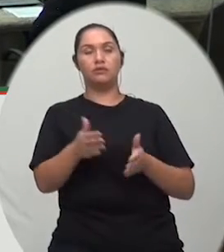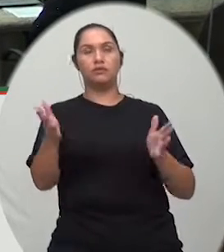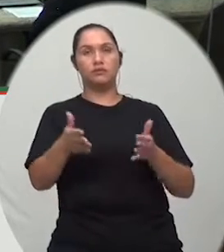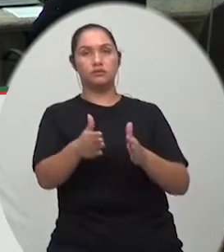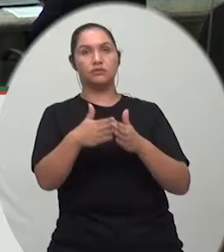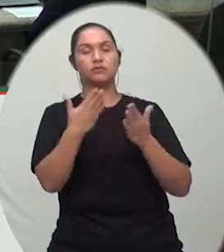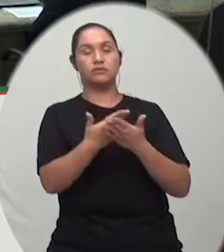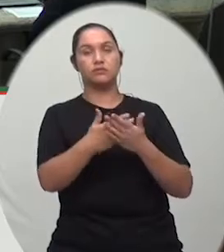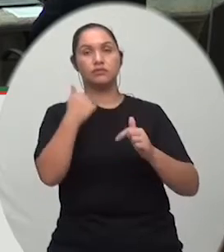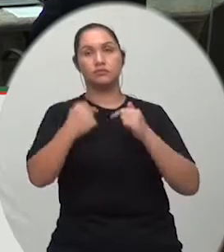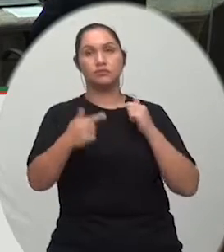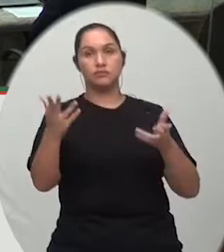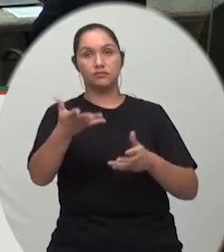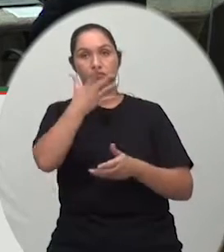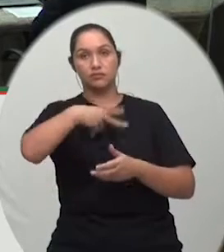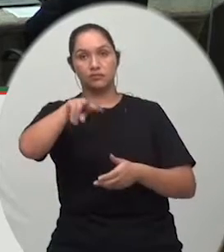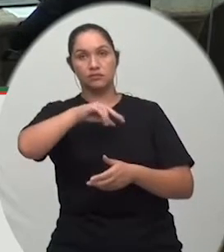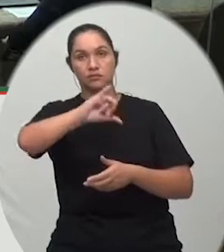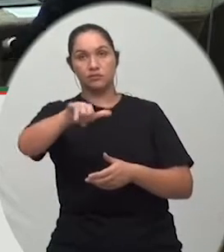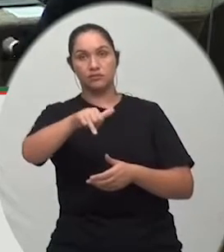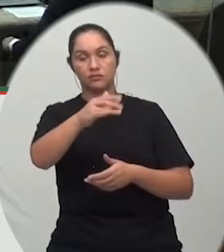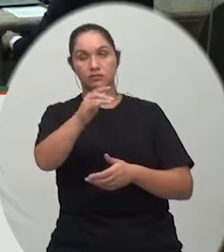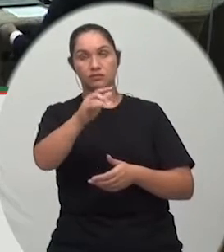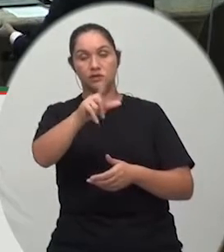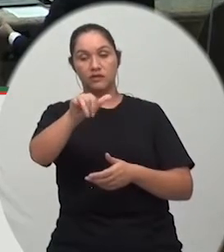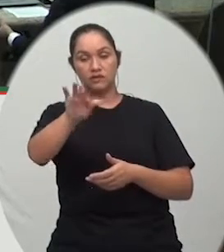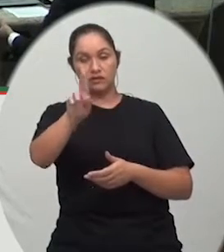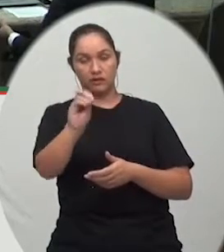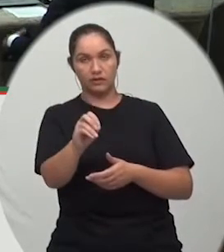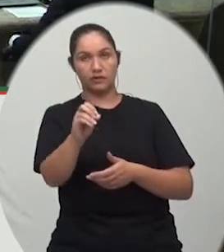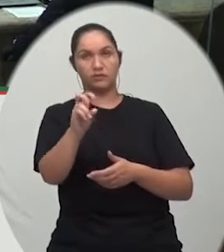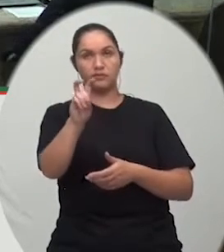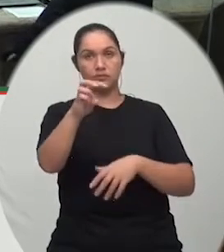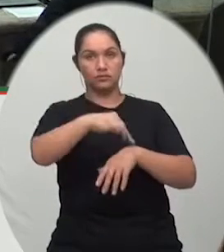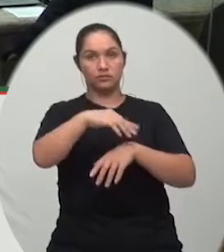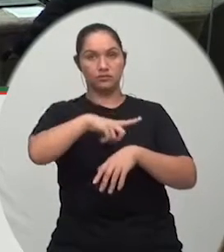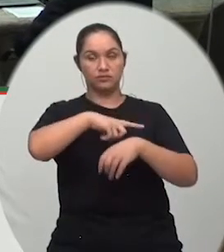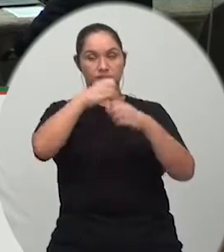requerimento, vereador Zairo Casagrande. O senhor dispõe de 5 minutos.